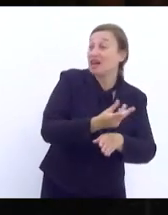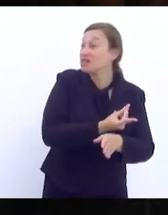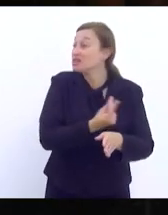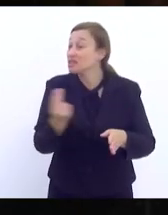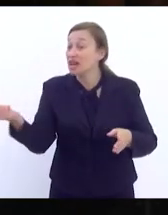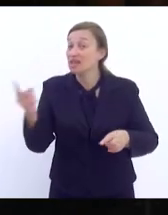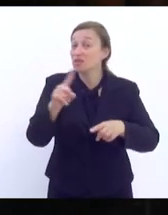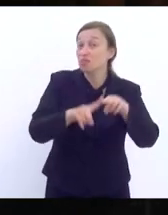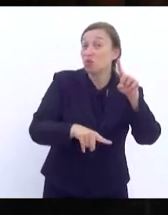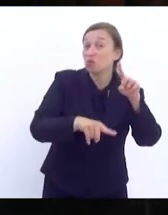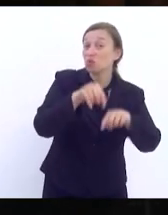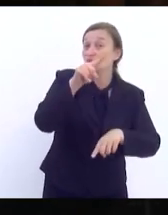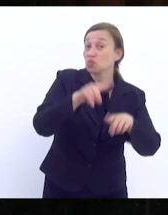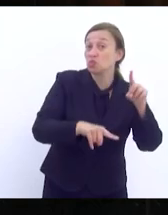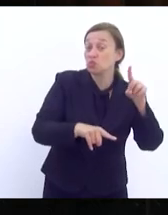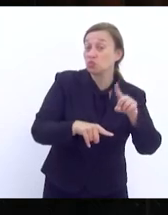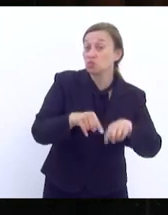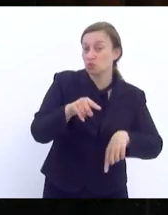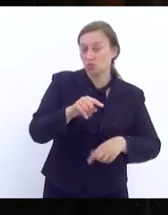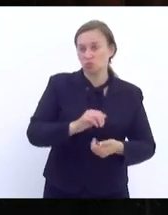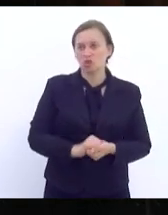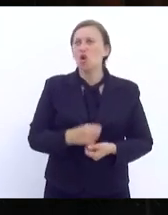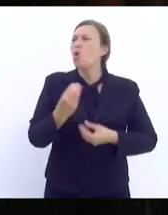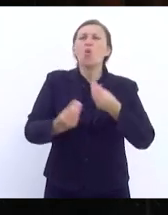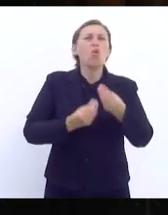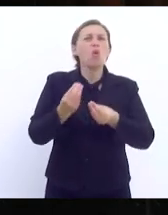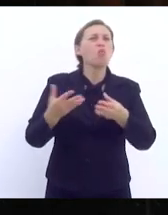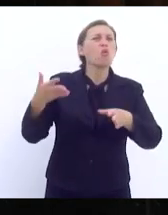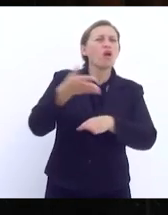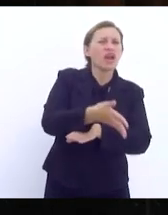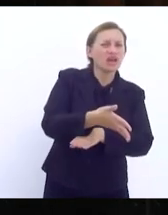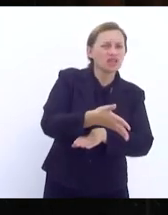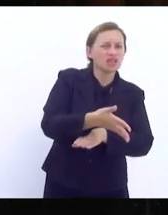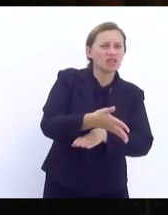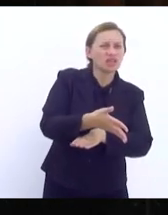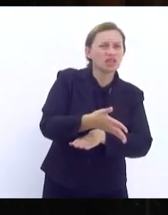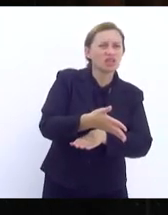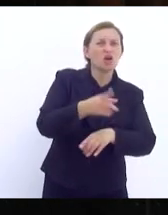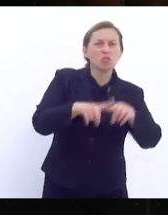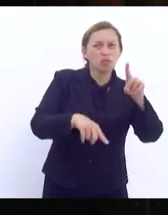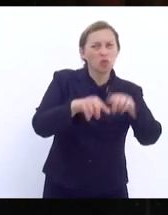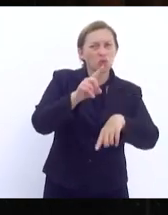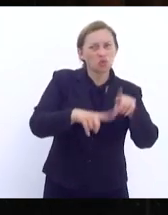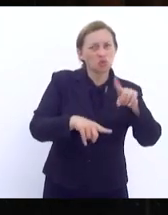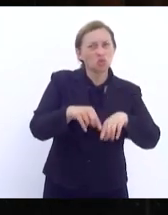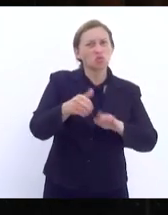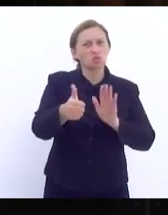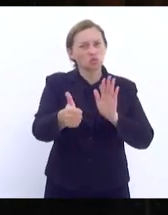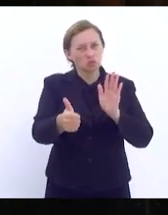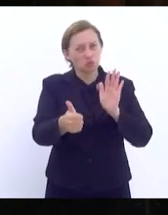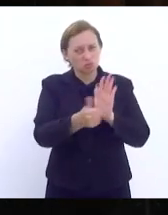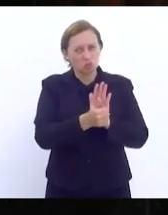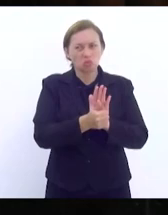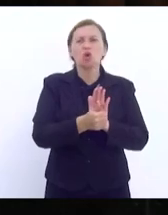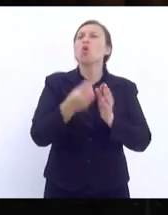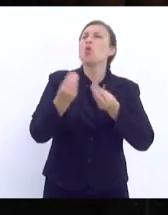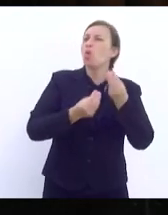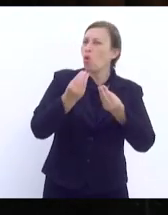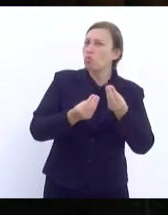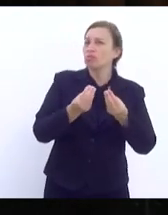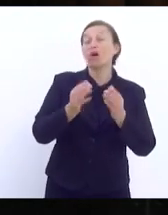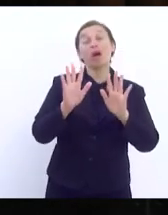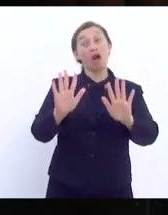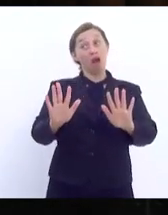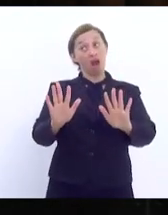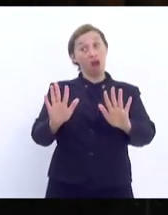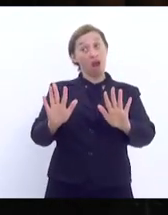de mercadorias bom mas como é que entra é legalmente então no porto do Rio ah veja bem esse que é o grande